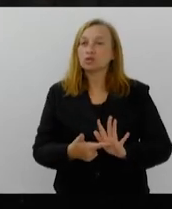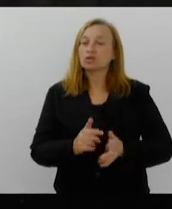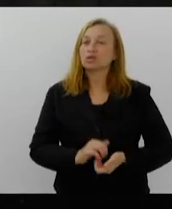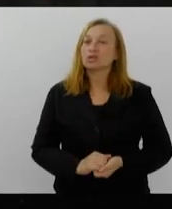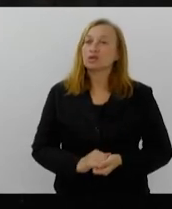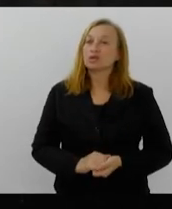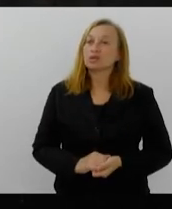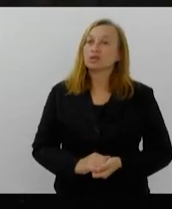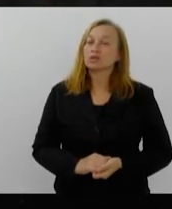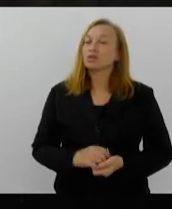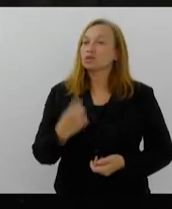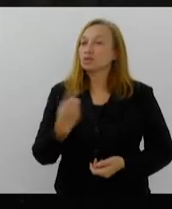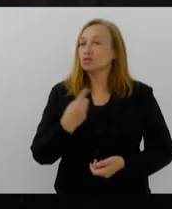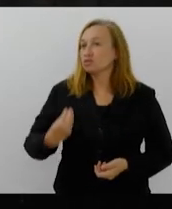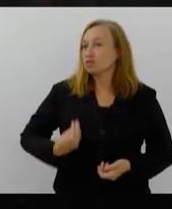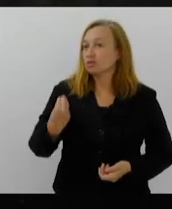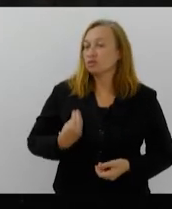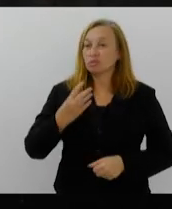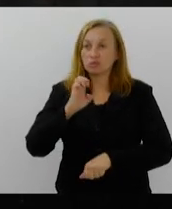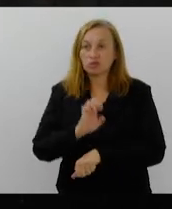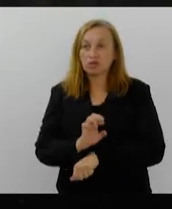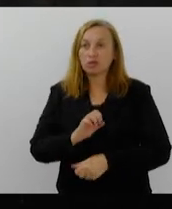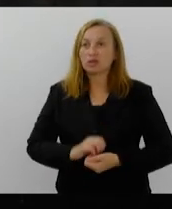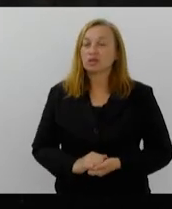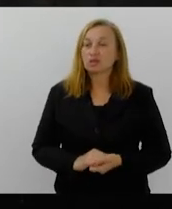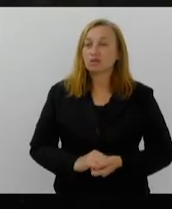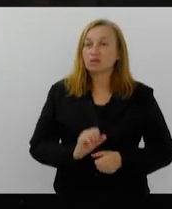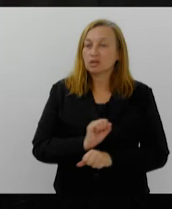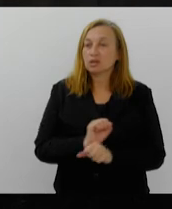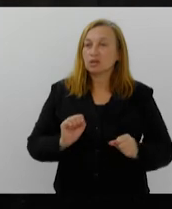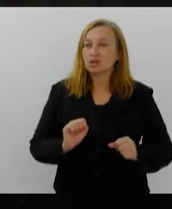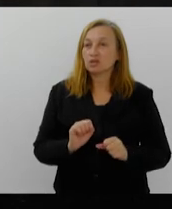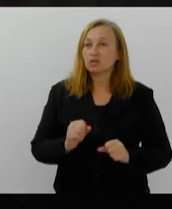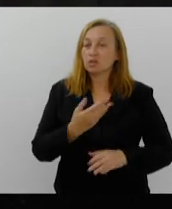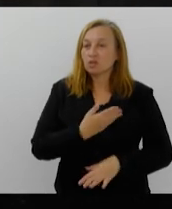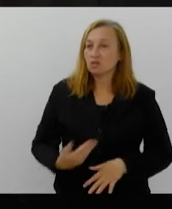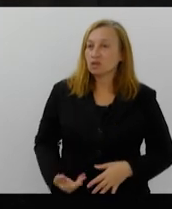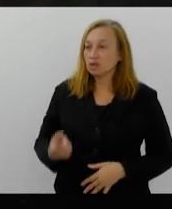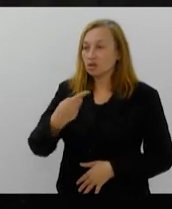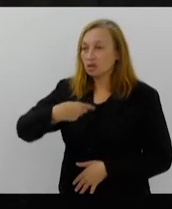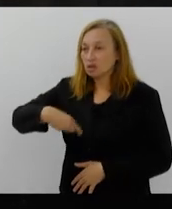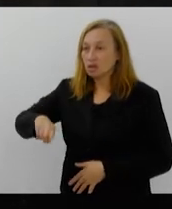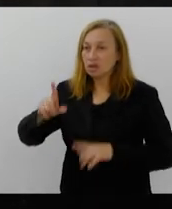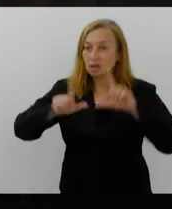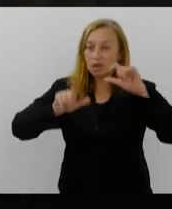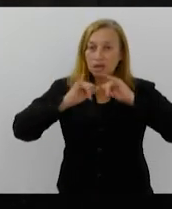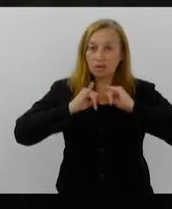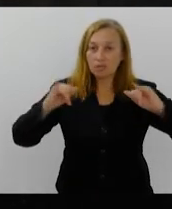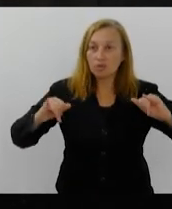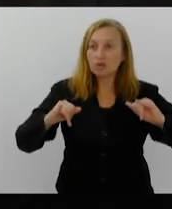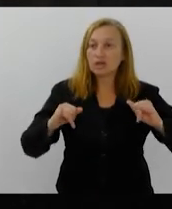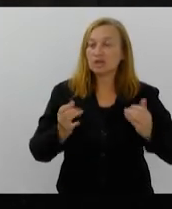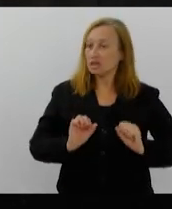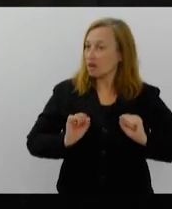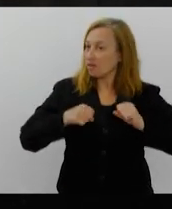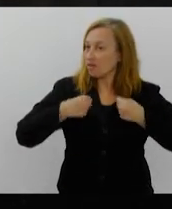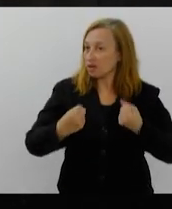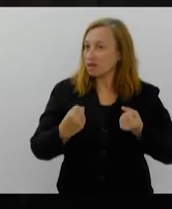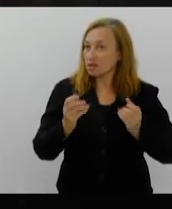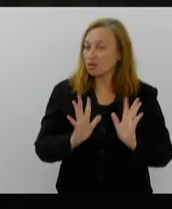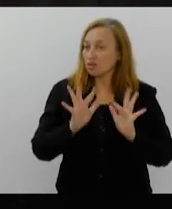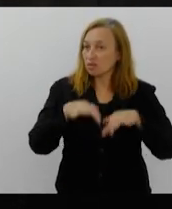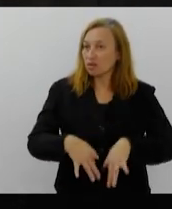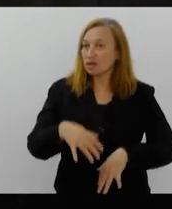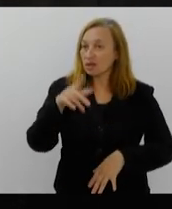diretamente no que vivemos no nosso Estado. Não adianta o governador ir a público defender o fim da